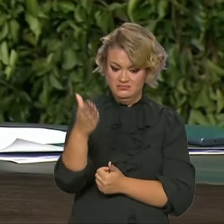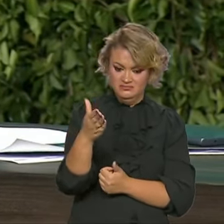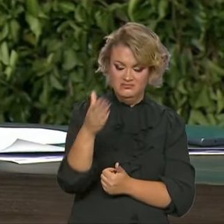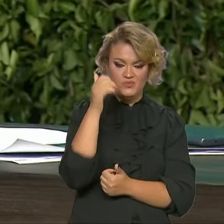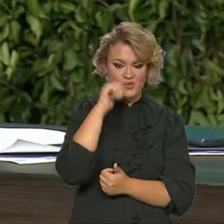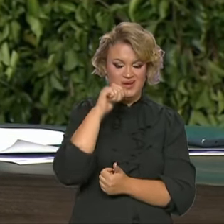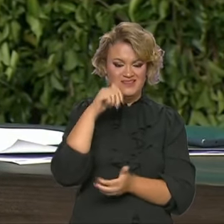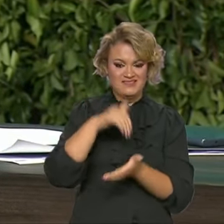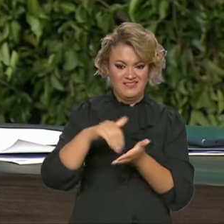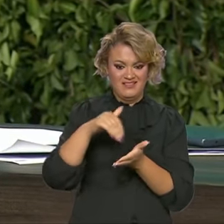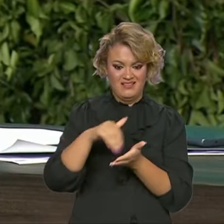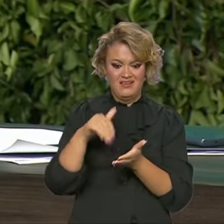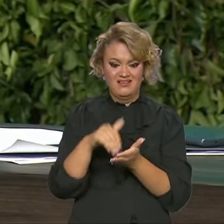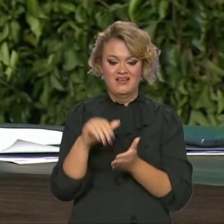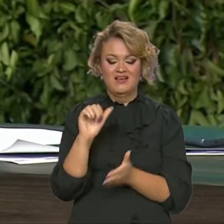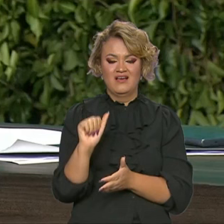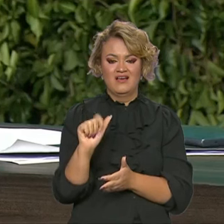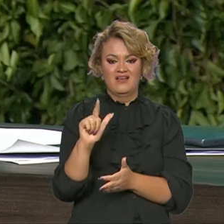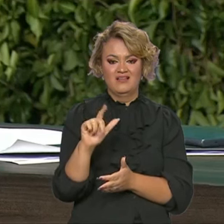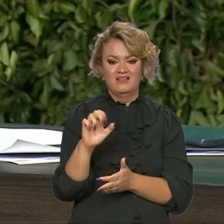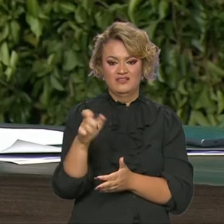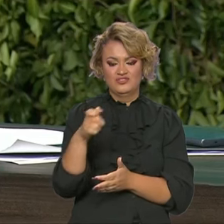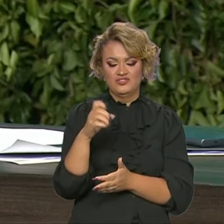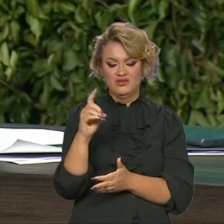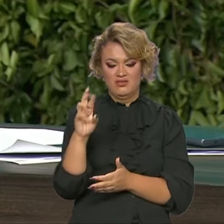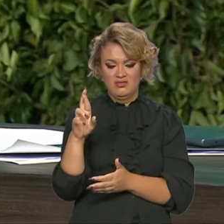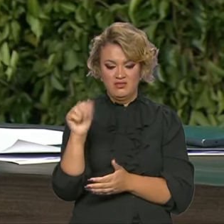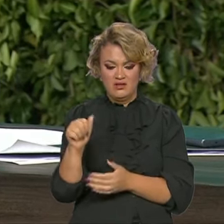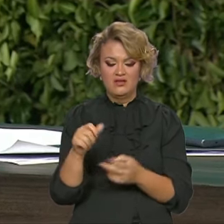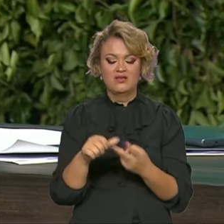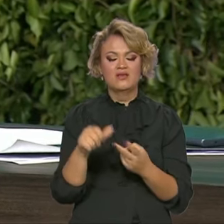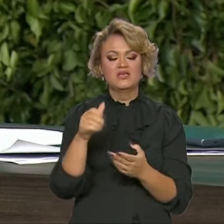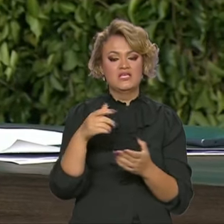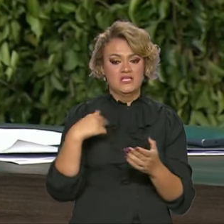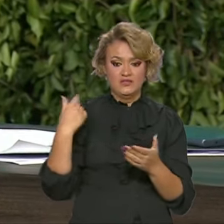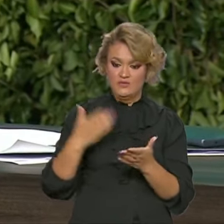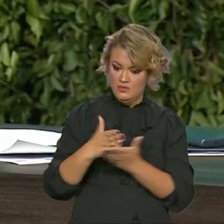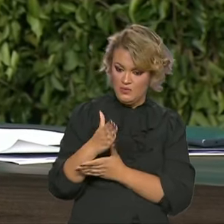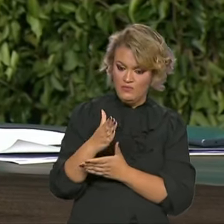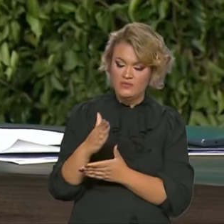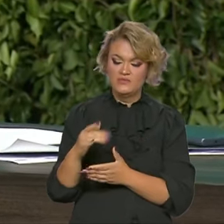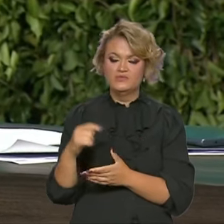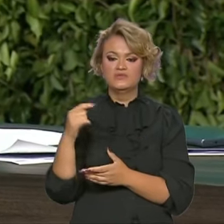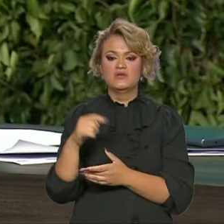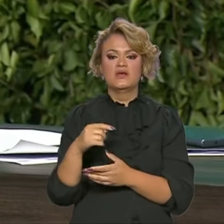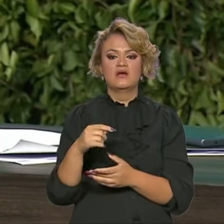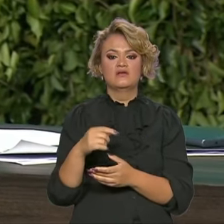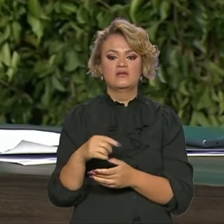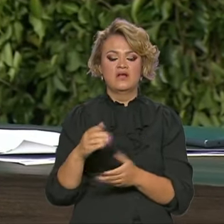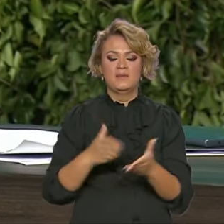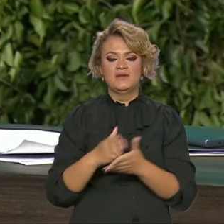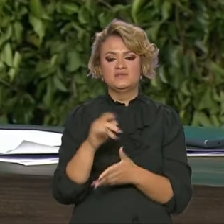a secretária Alexandra, e da nossa chancelaria, reativamos o Parlamas.